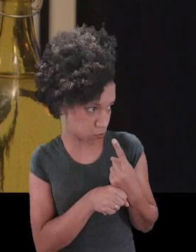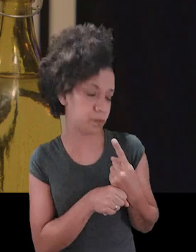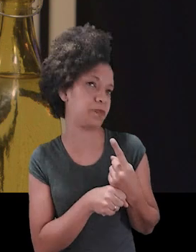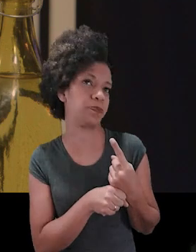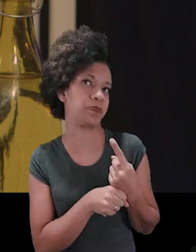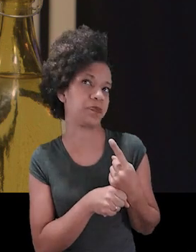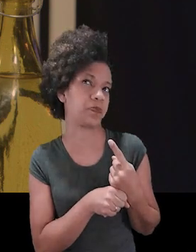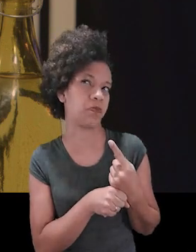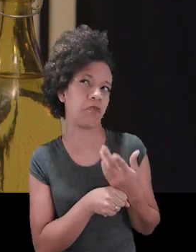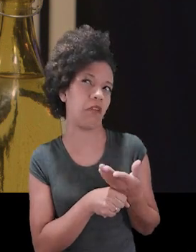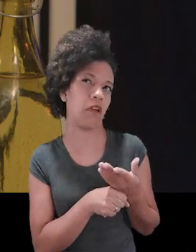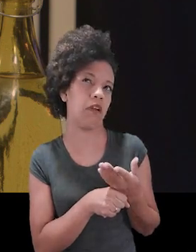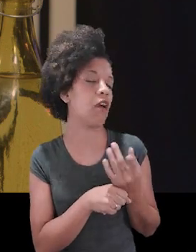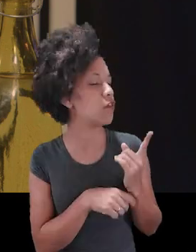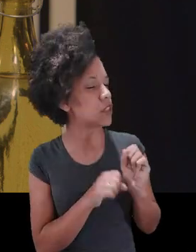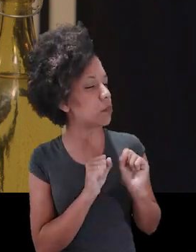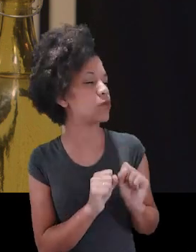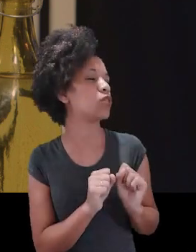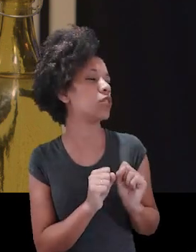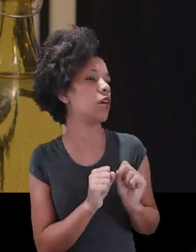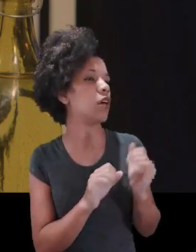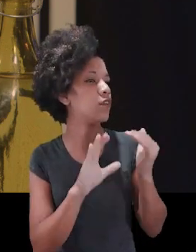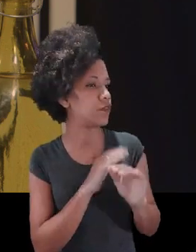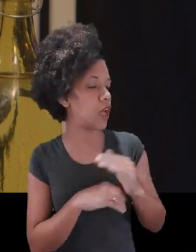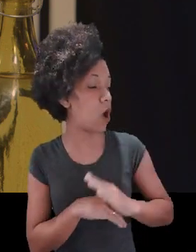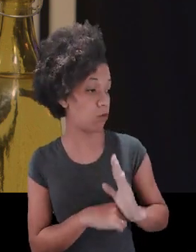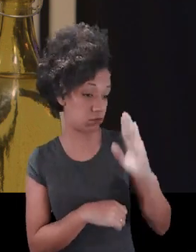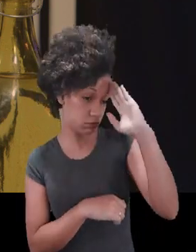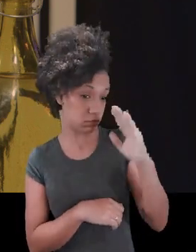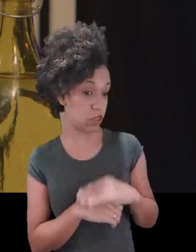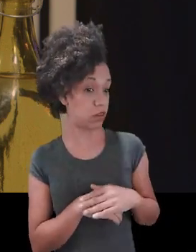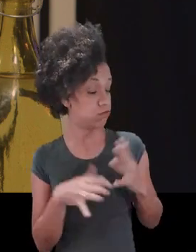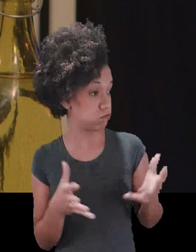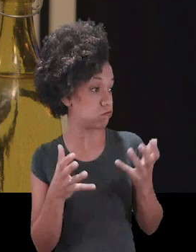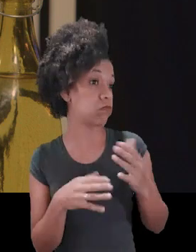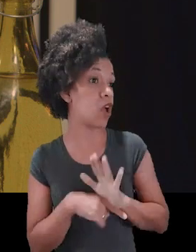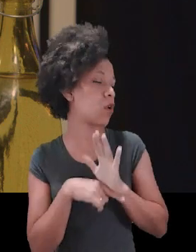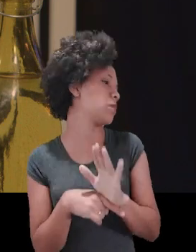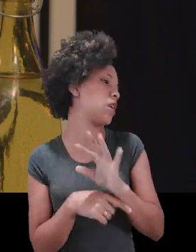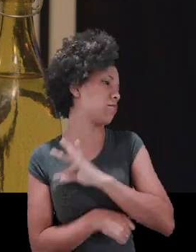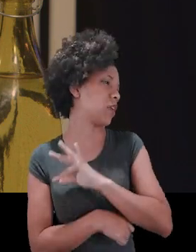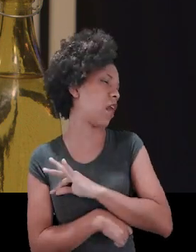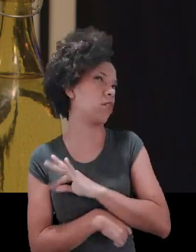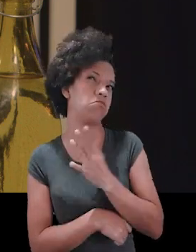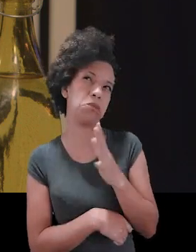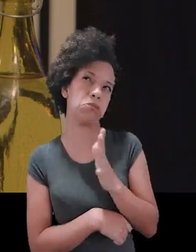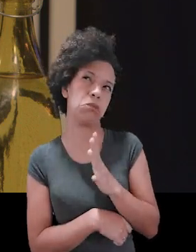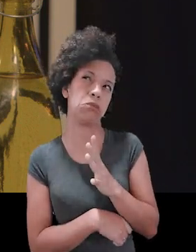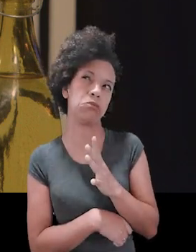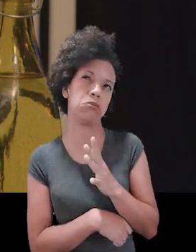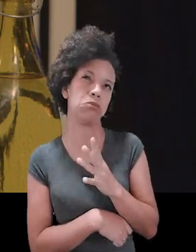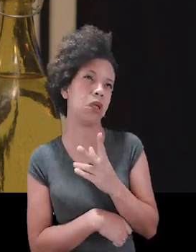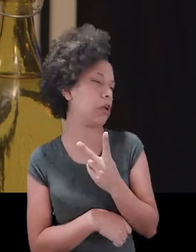é você poderia enviar um soldado engajado E aí você vai começar a ganhar não se eu não me engano na época